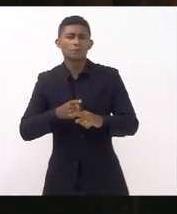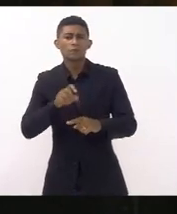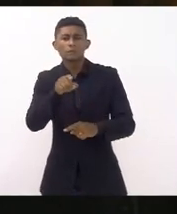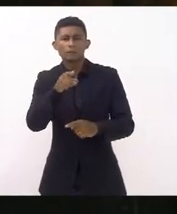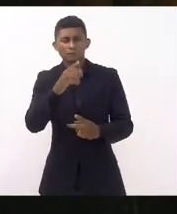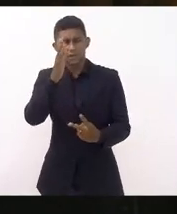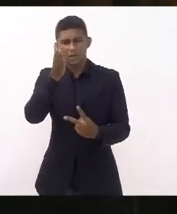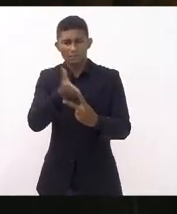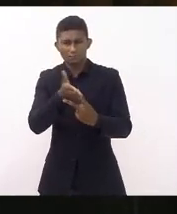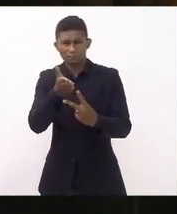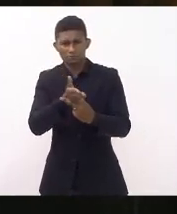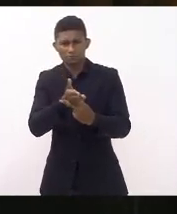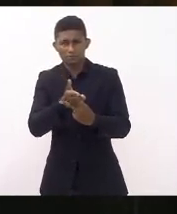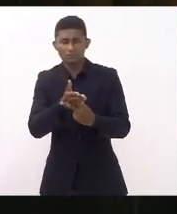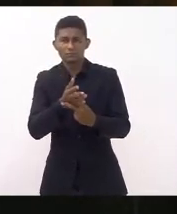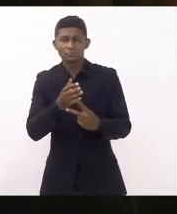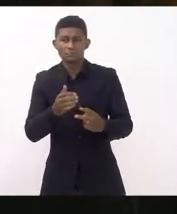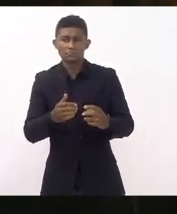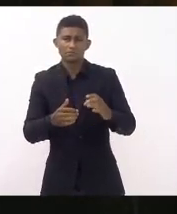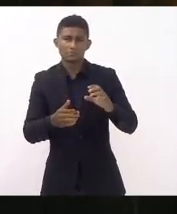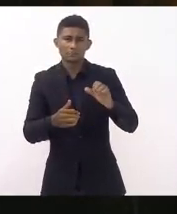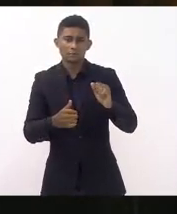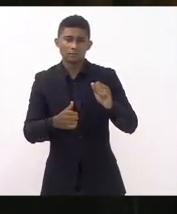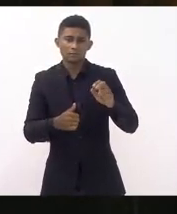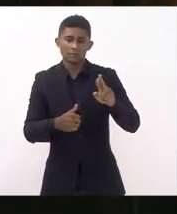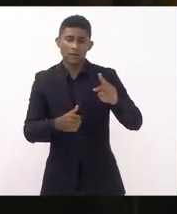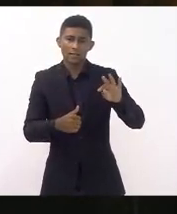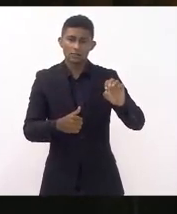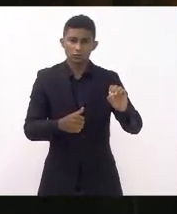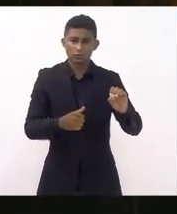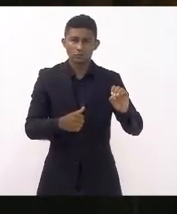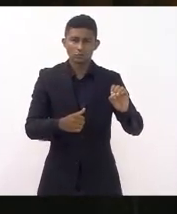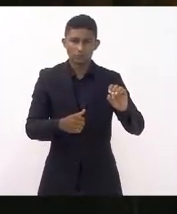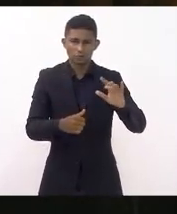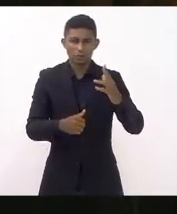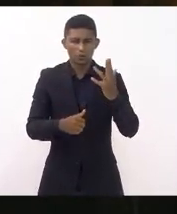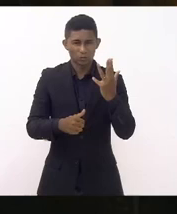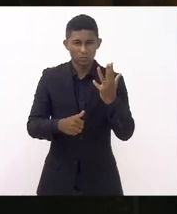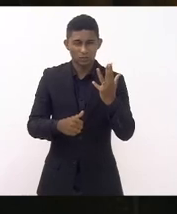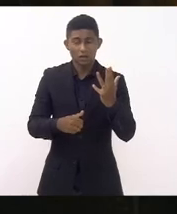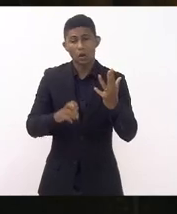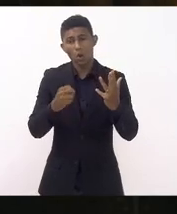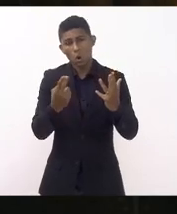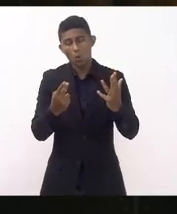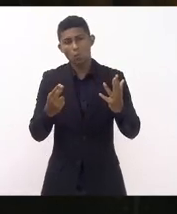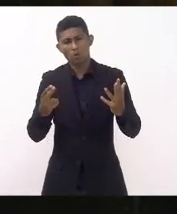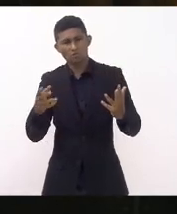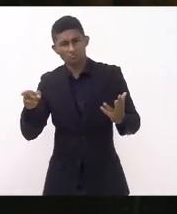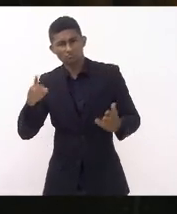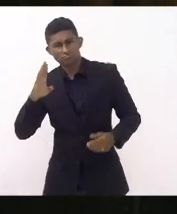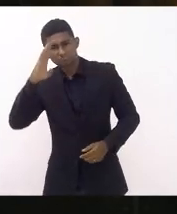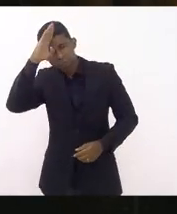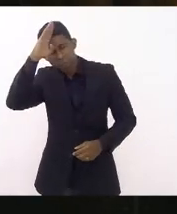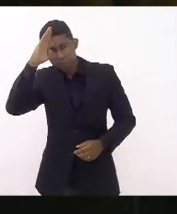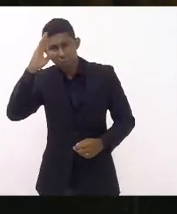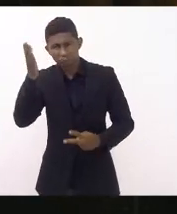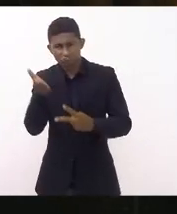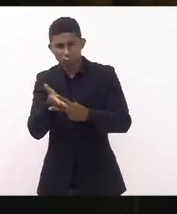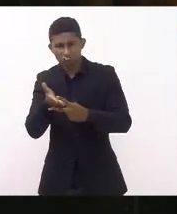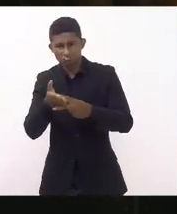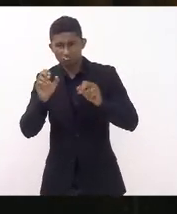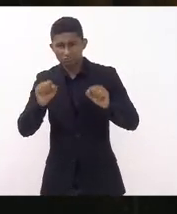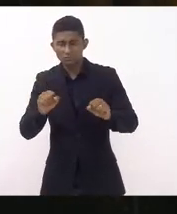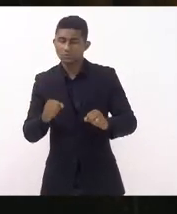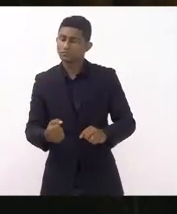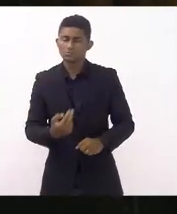palanque Castro-Lula e Castro-Bolsonaro. Isso não existe. E aqui eu vou falar